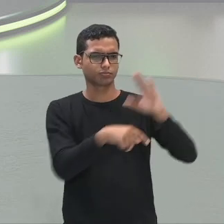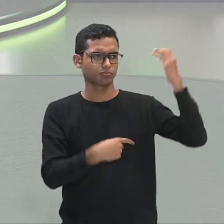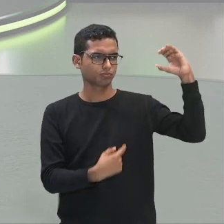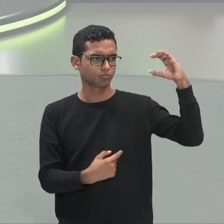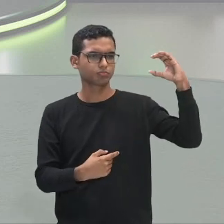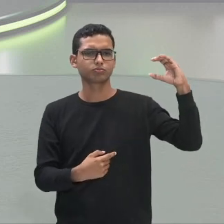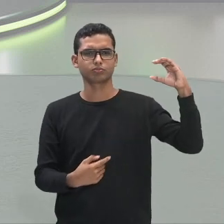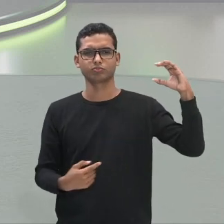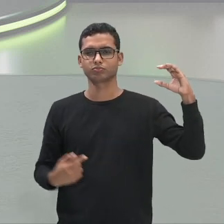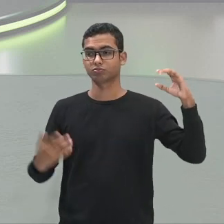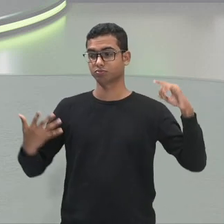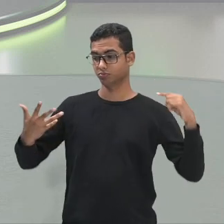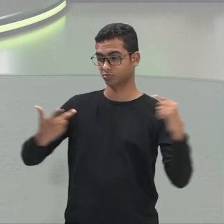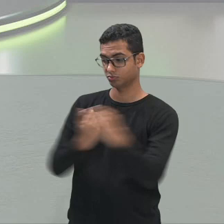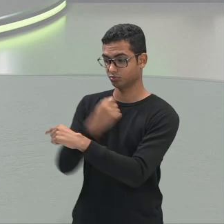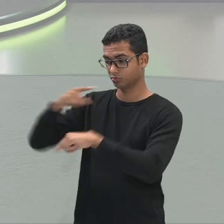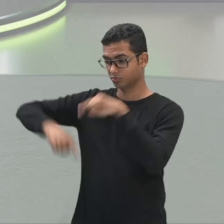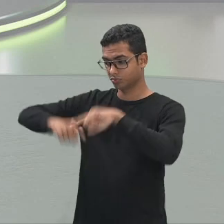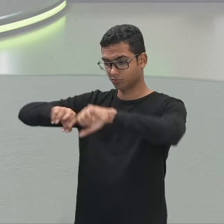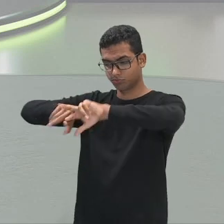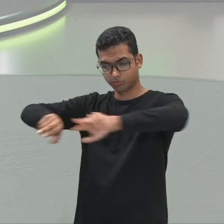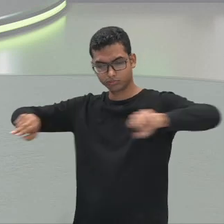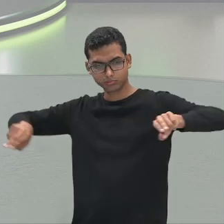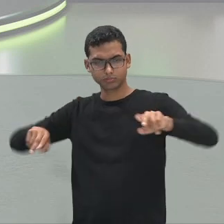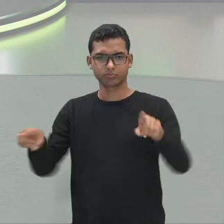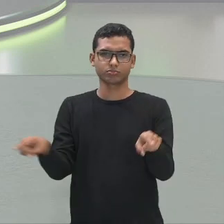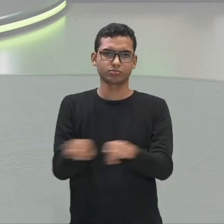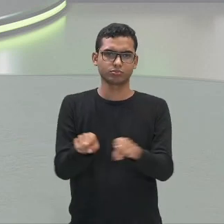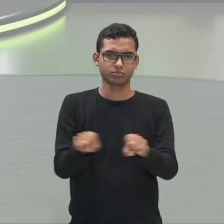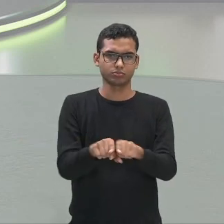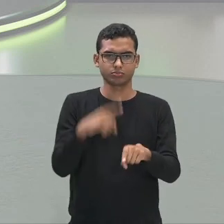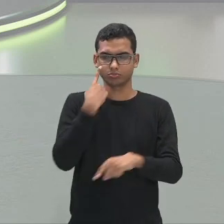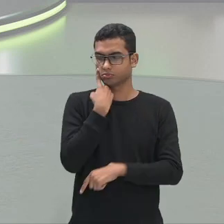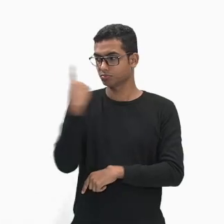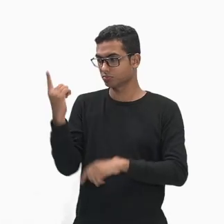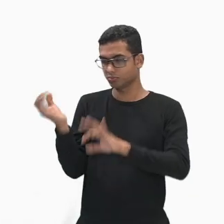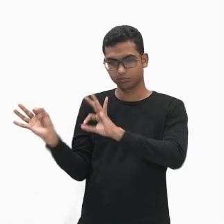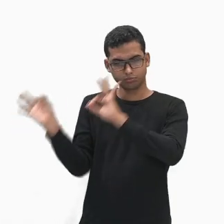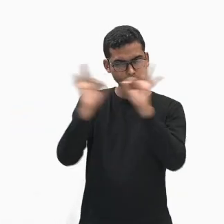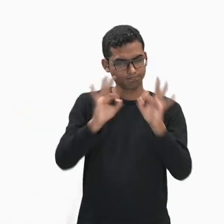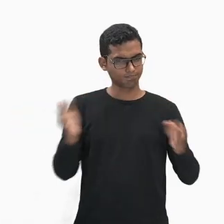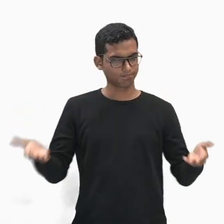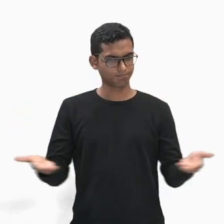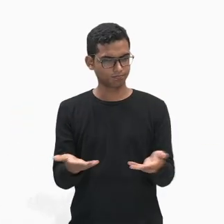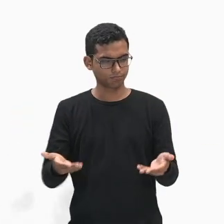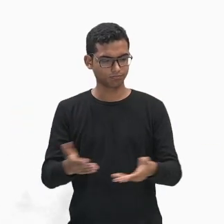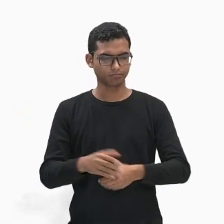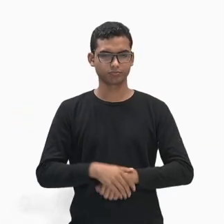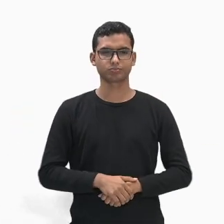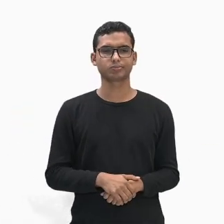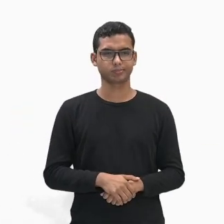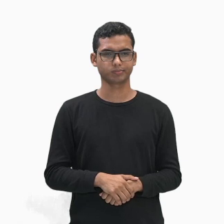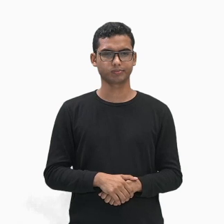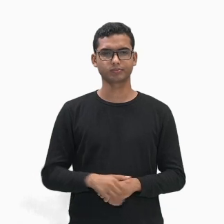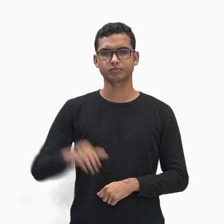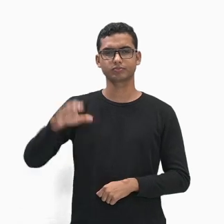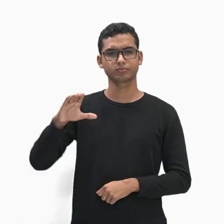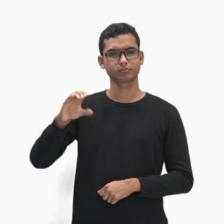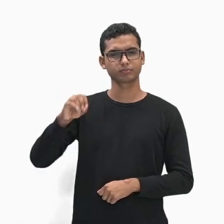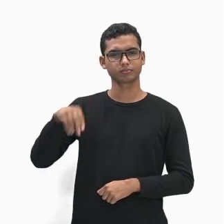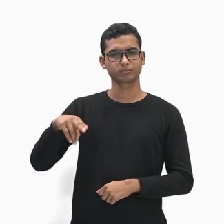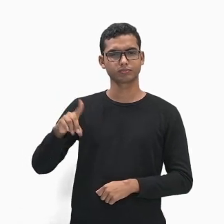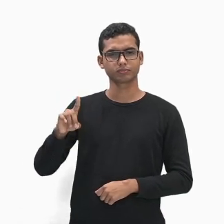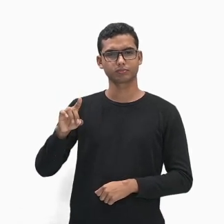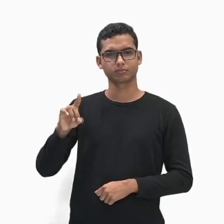vários materiais, como nós vamos ver agora. Vejam, os condutores e